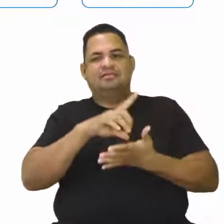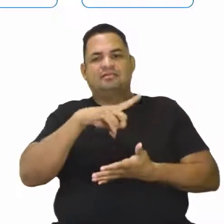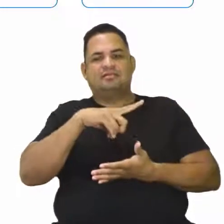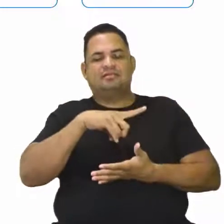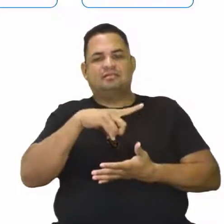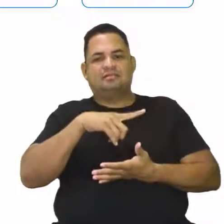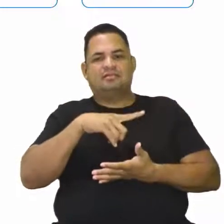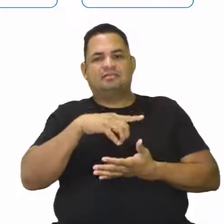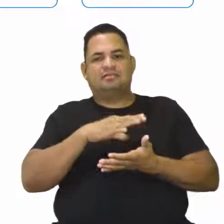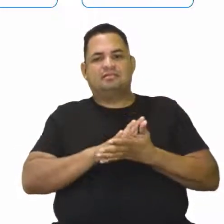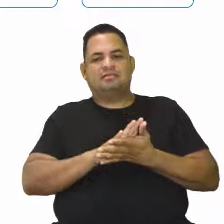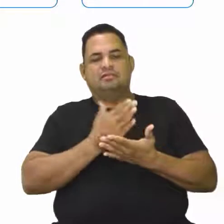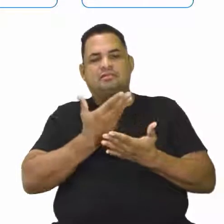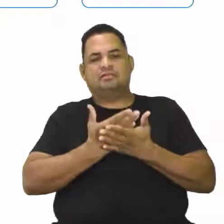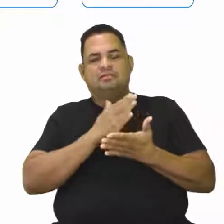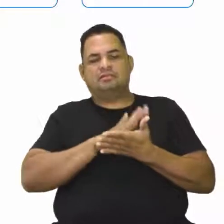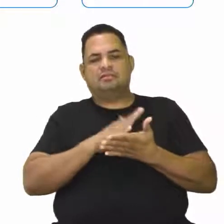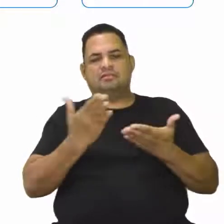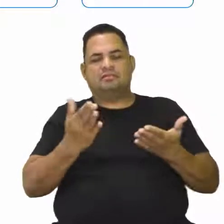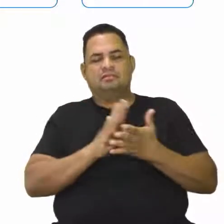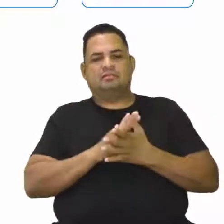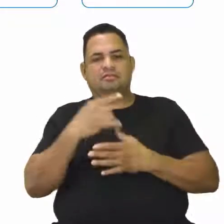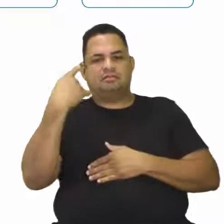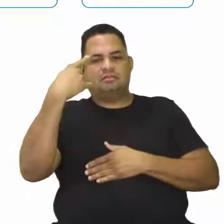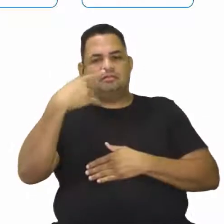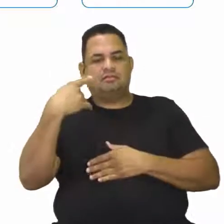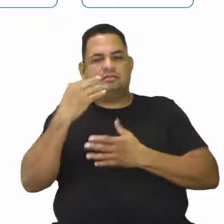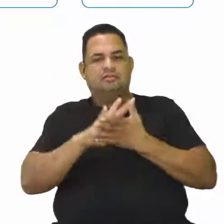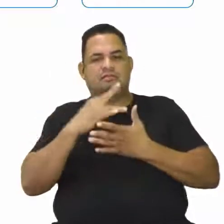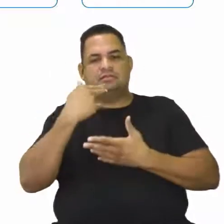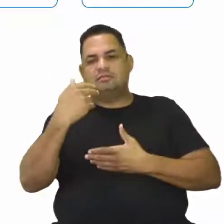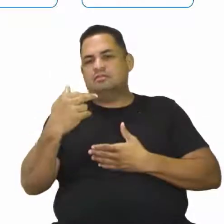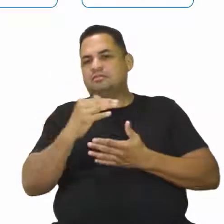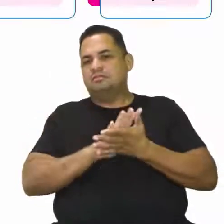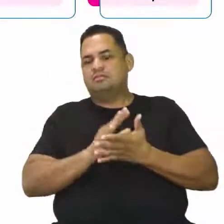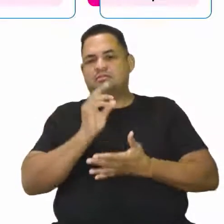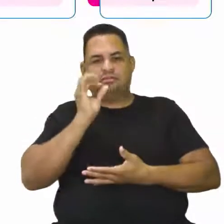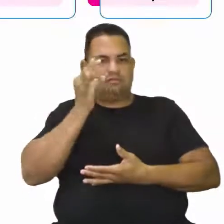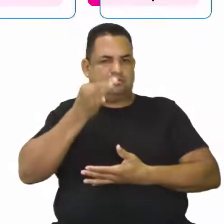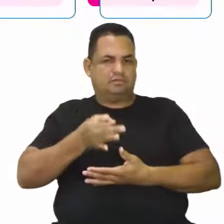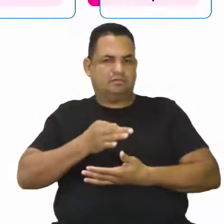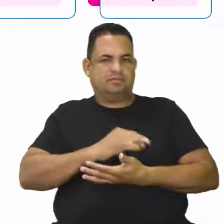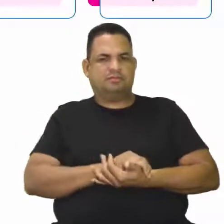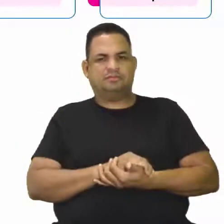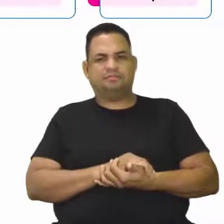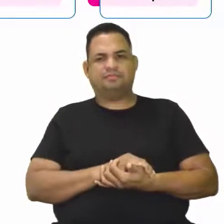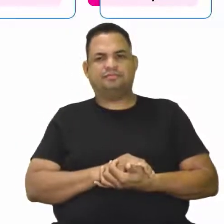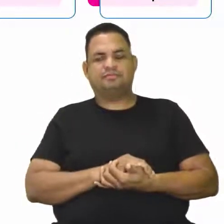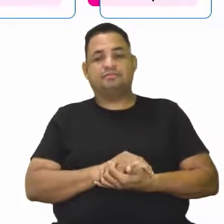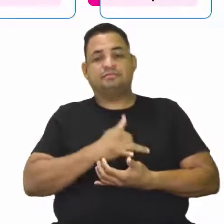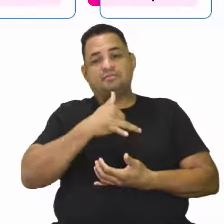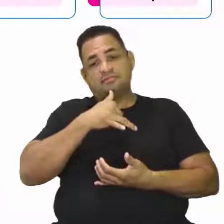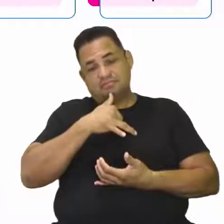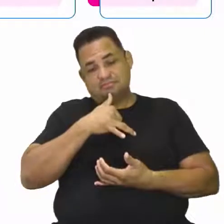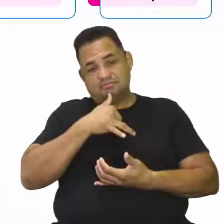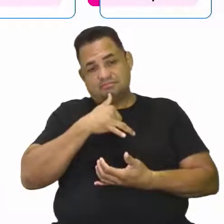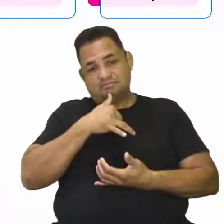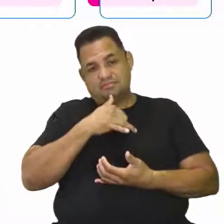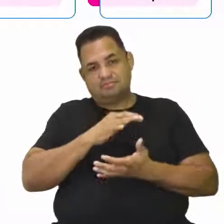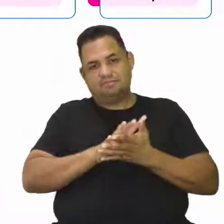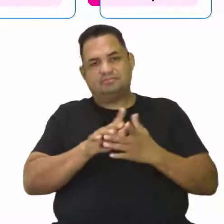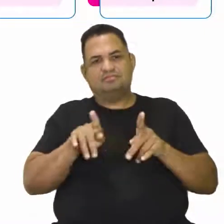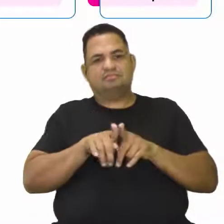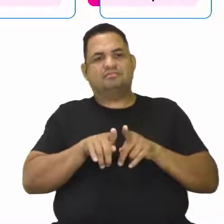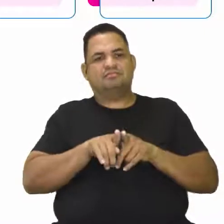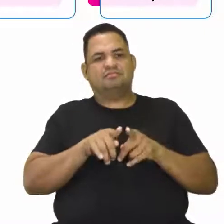tem a sua tradução, claro, em espanhol. Certo? Certinho. E para tristeza